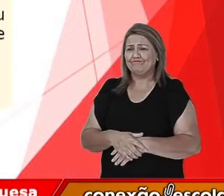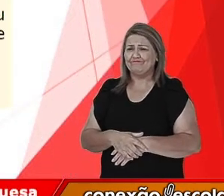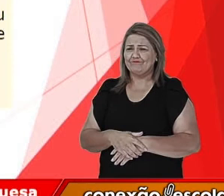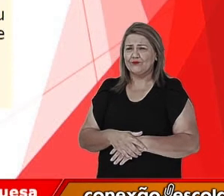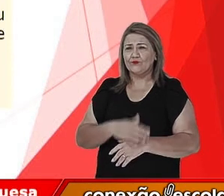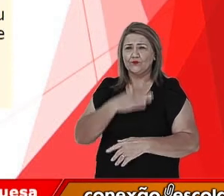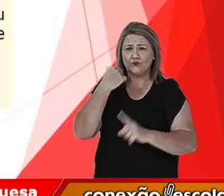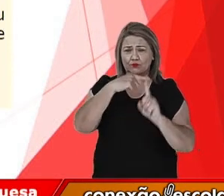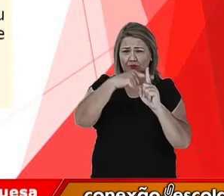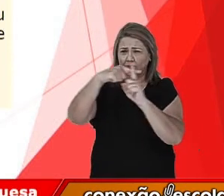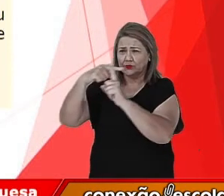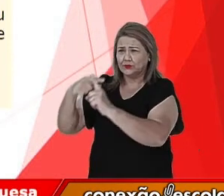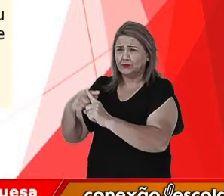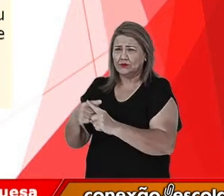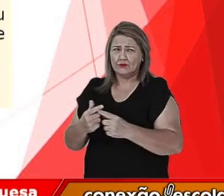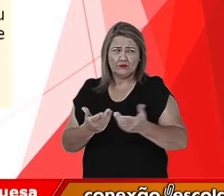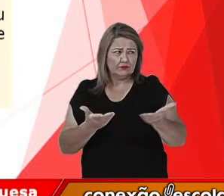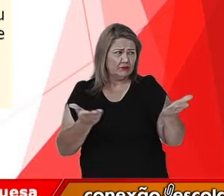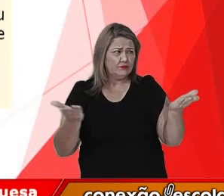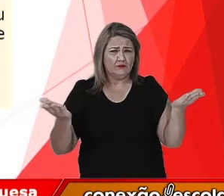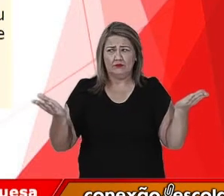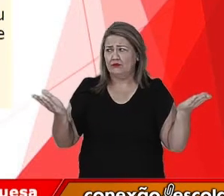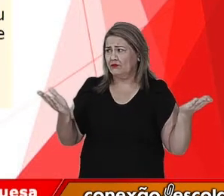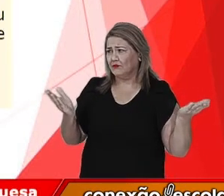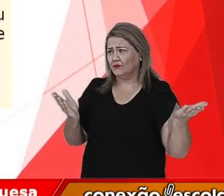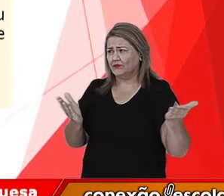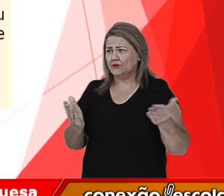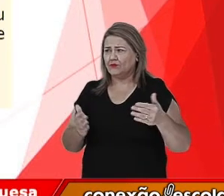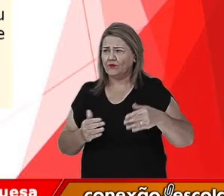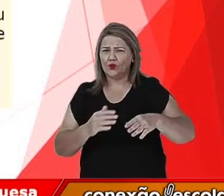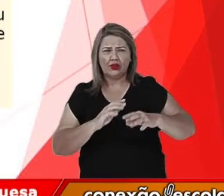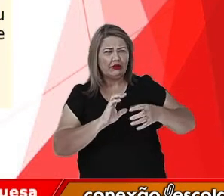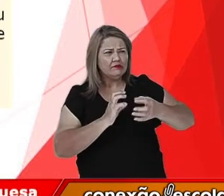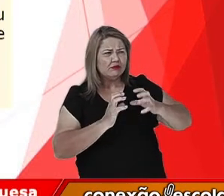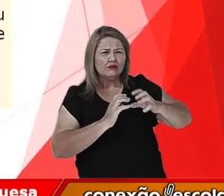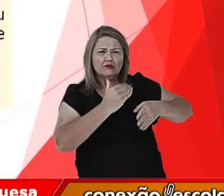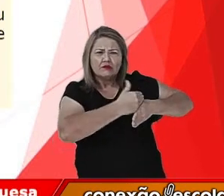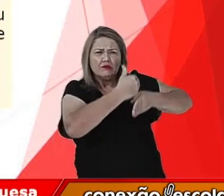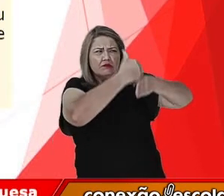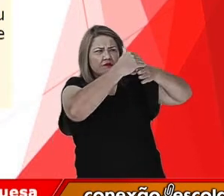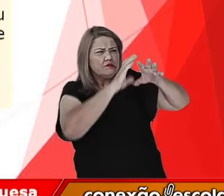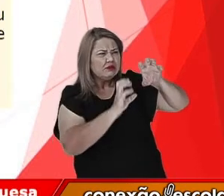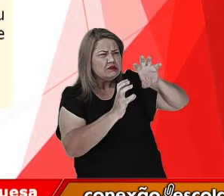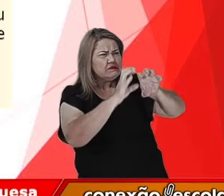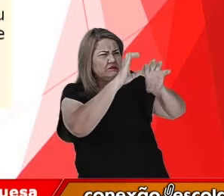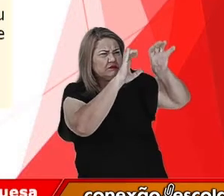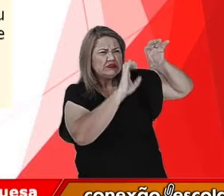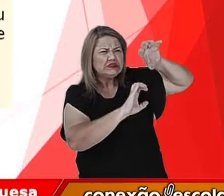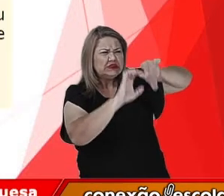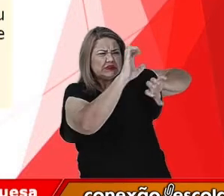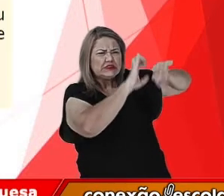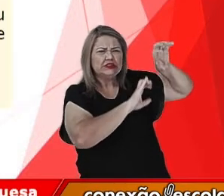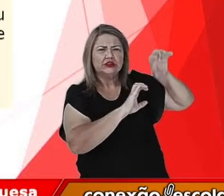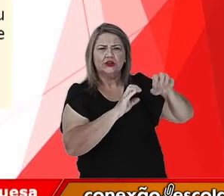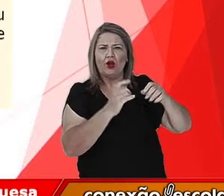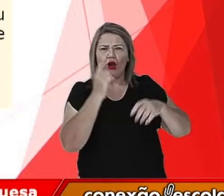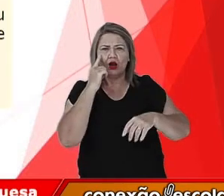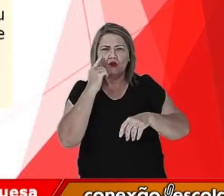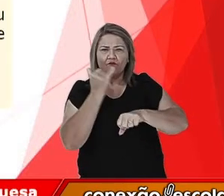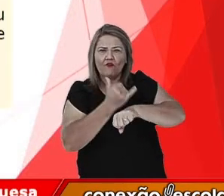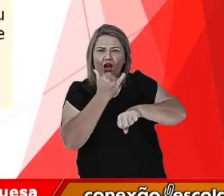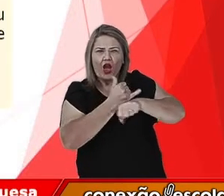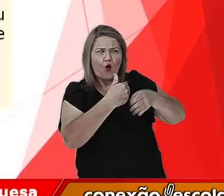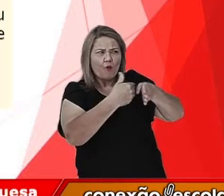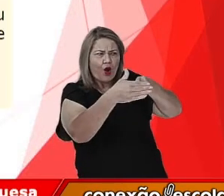cemitério? Ele voltou-se para o velho muro arruinado. Indicou com o olhar o portão de ferro carcomido